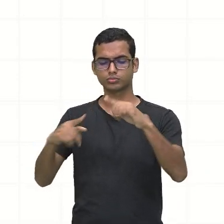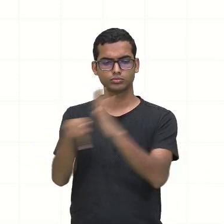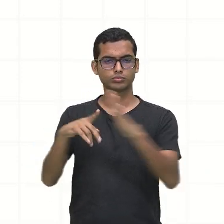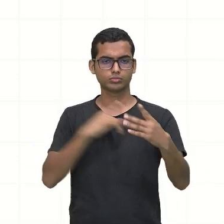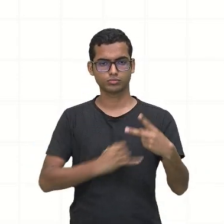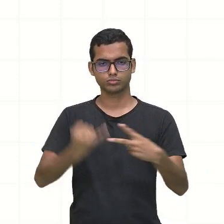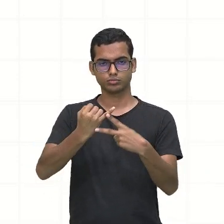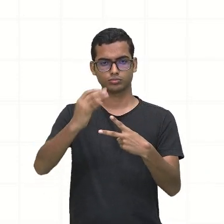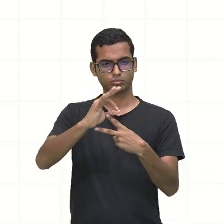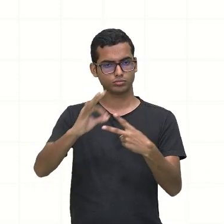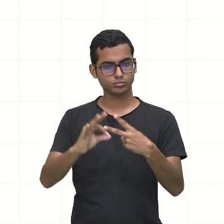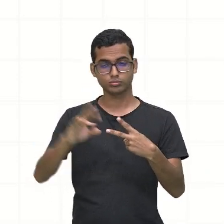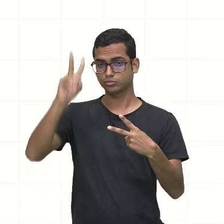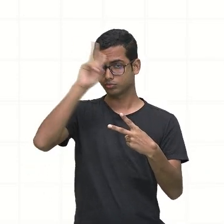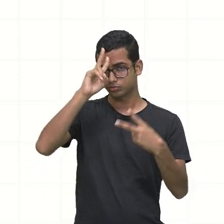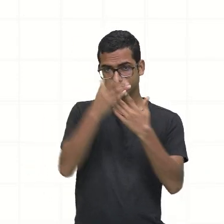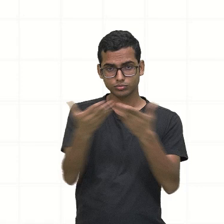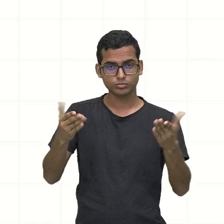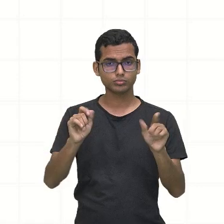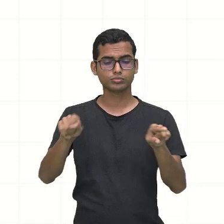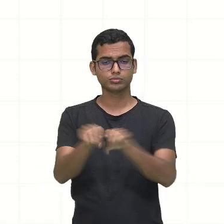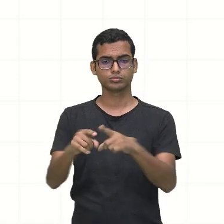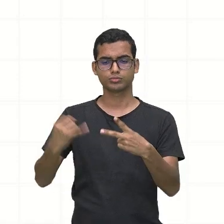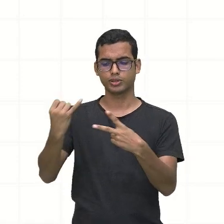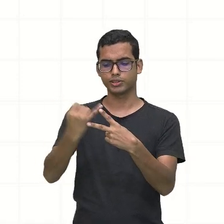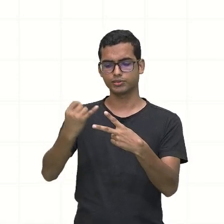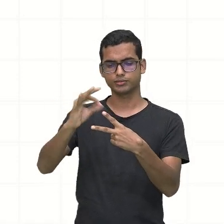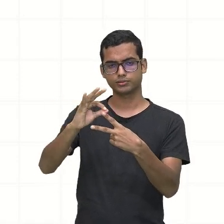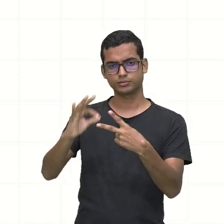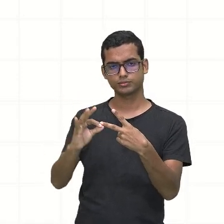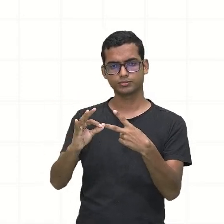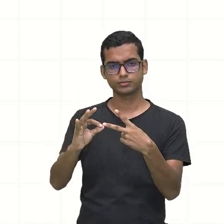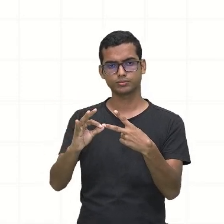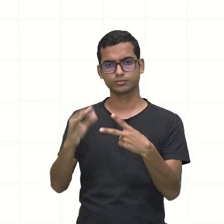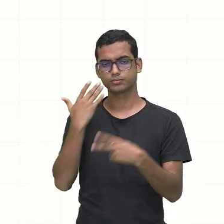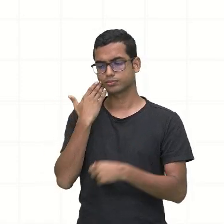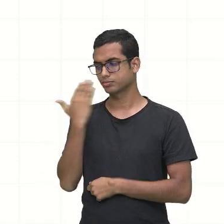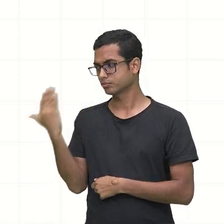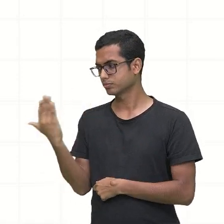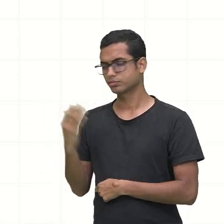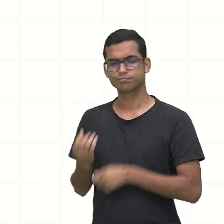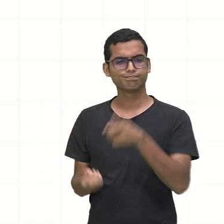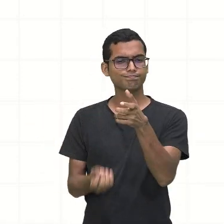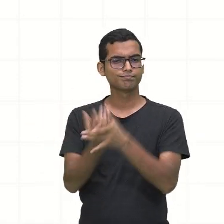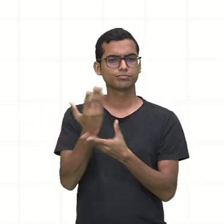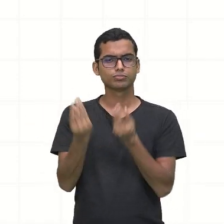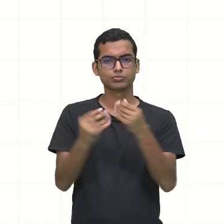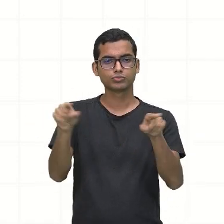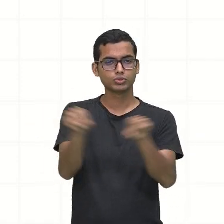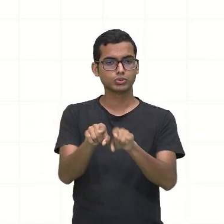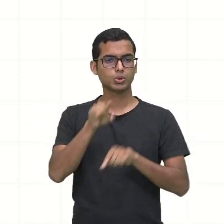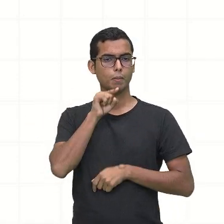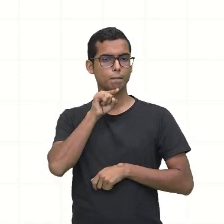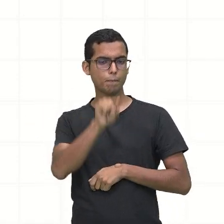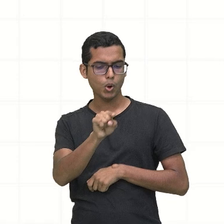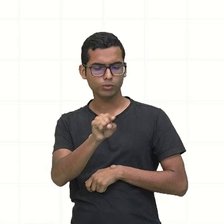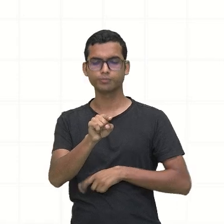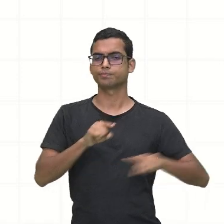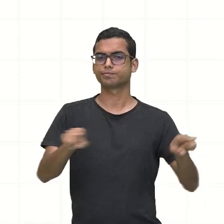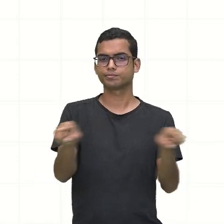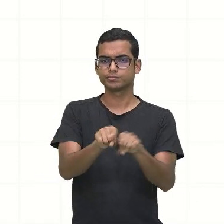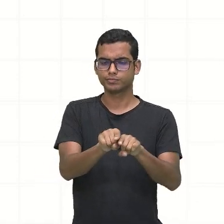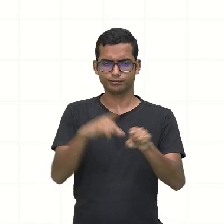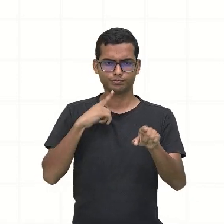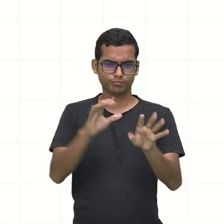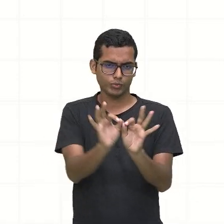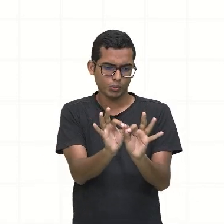né? Lembrando que um polígono, ele é formado por pontos, ele é formado por